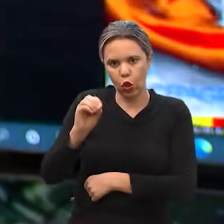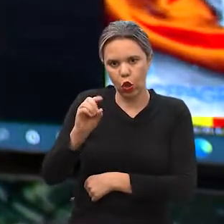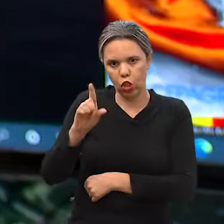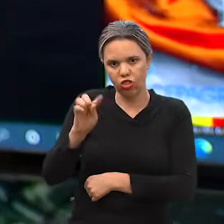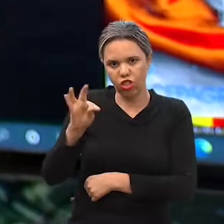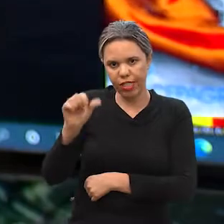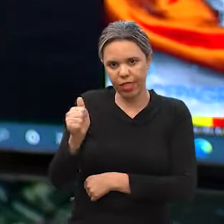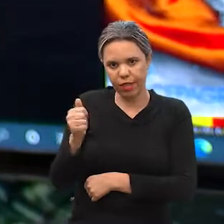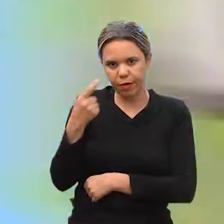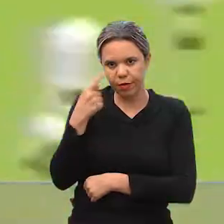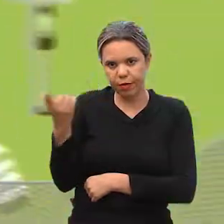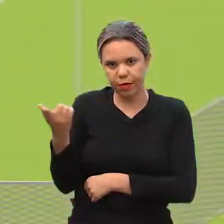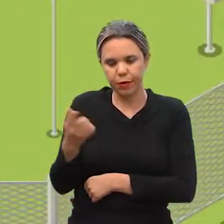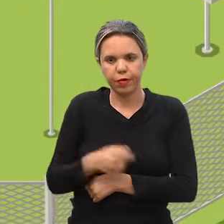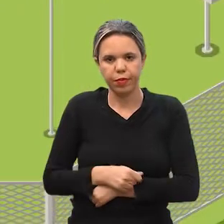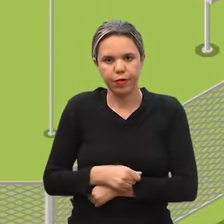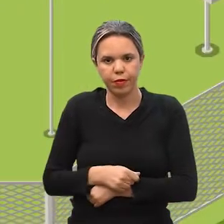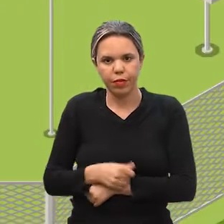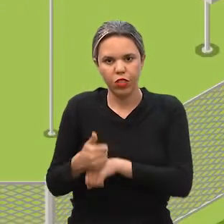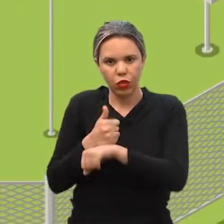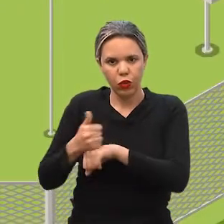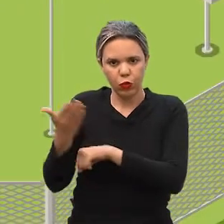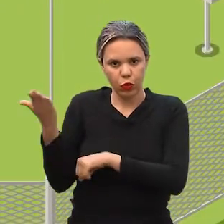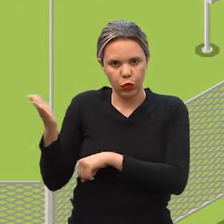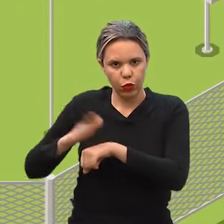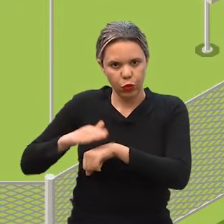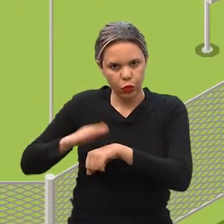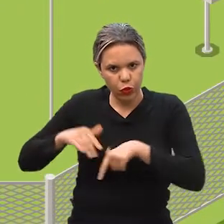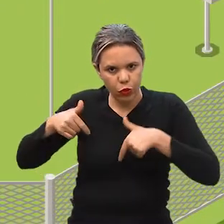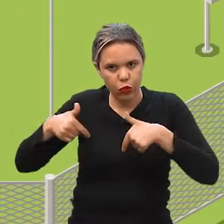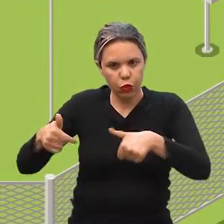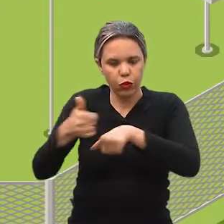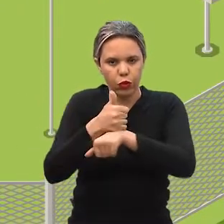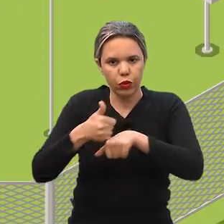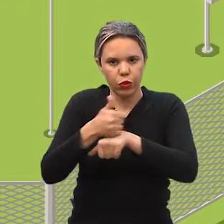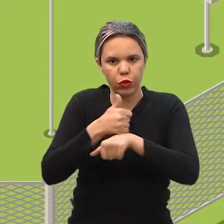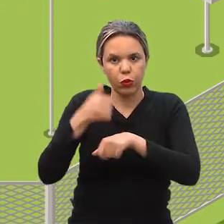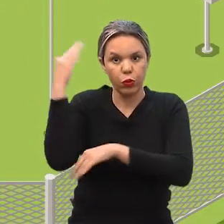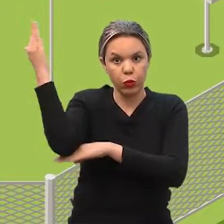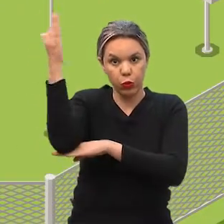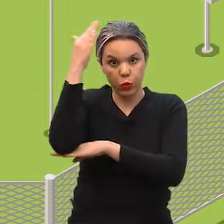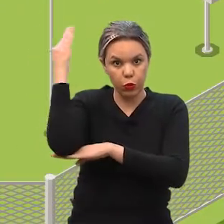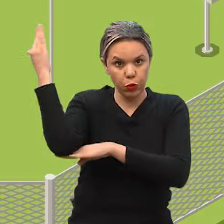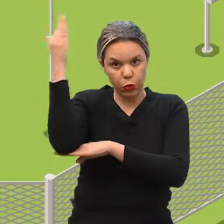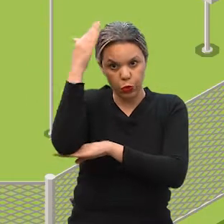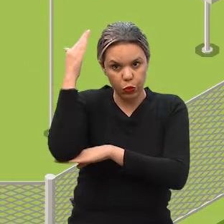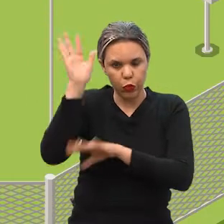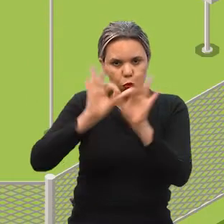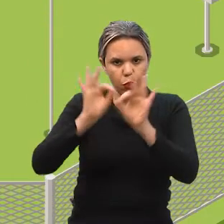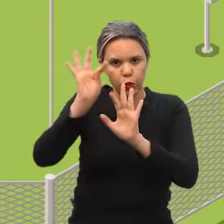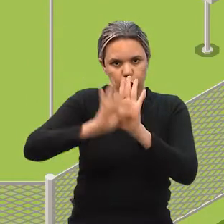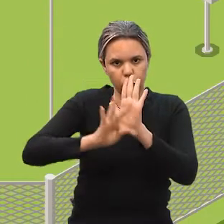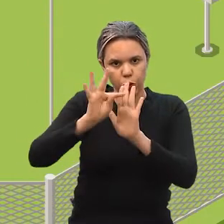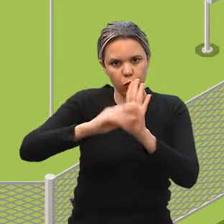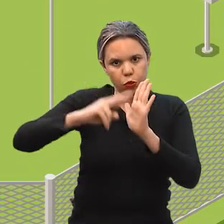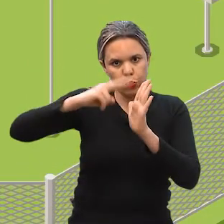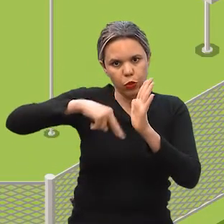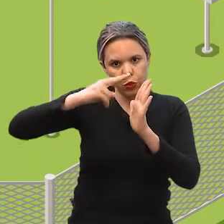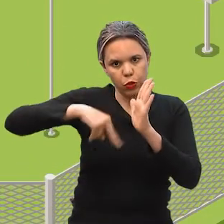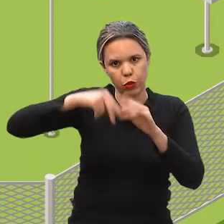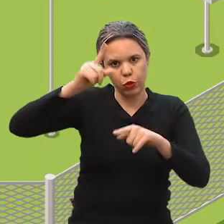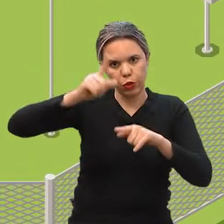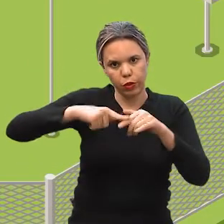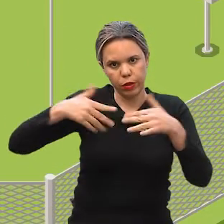aí, bora! O meteorologista atua em áreas ligadas à previsão do tempo, elaborando textos, relatórios e